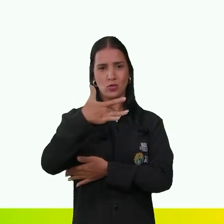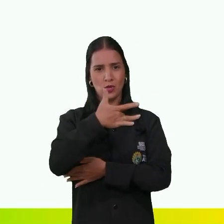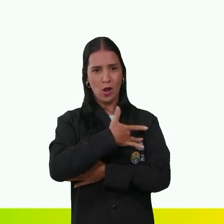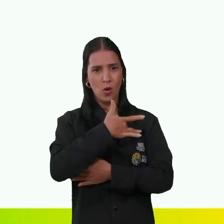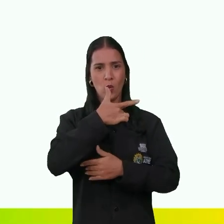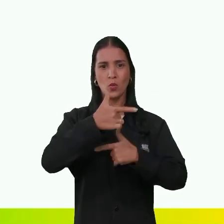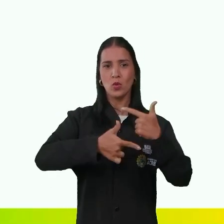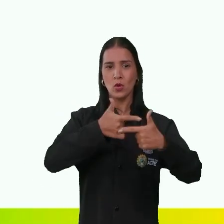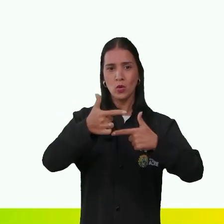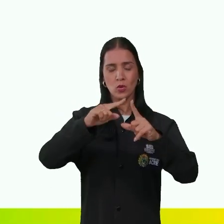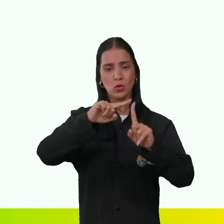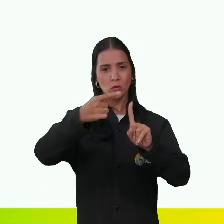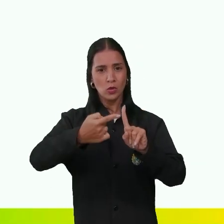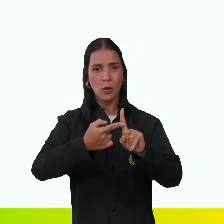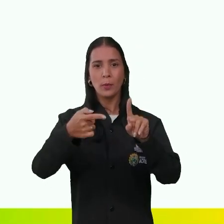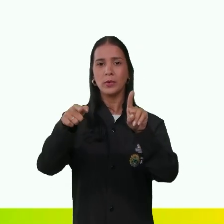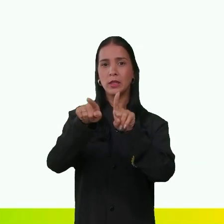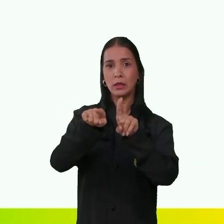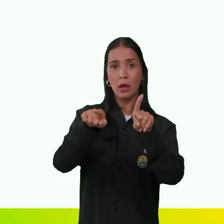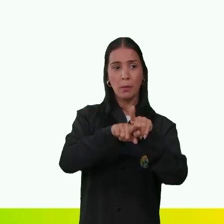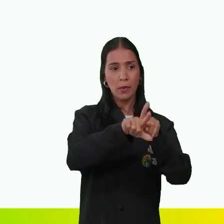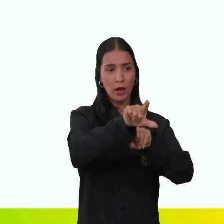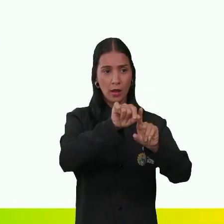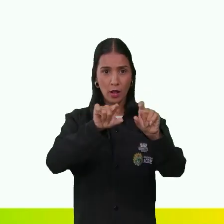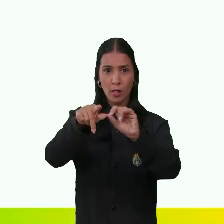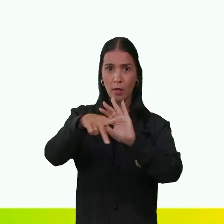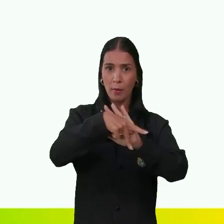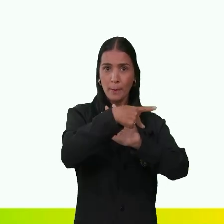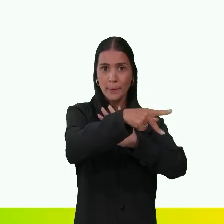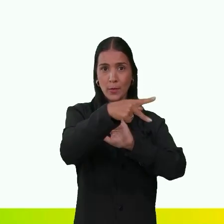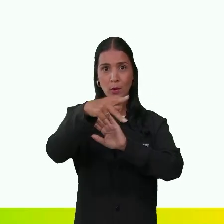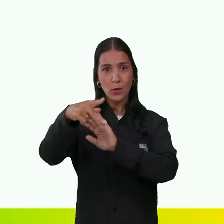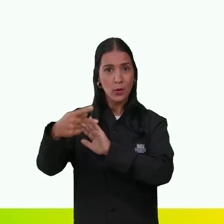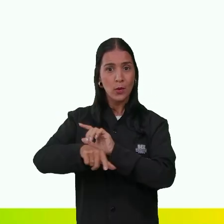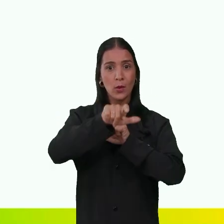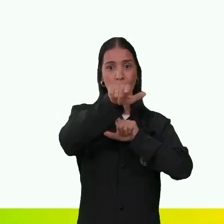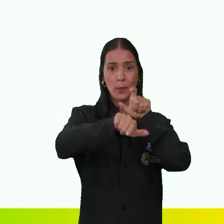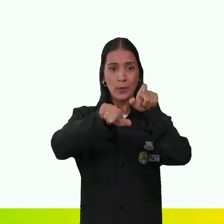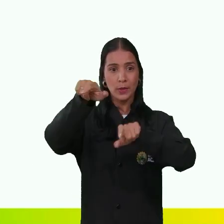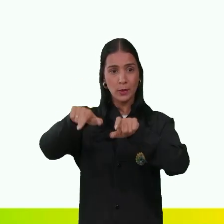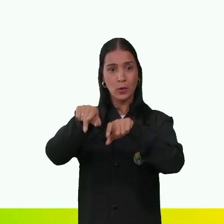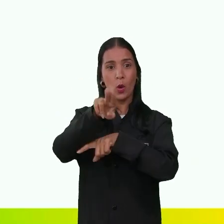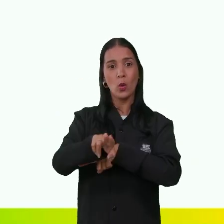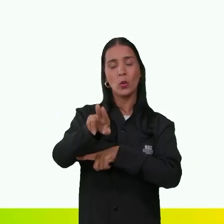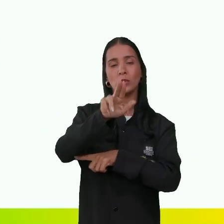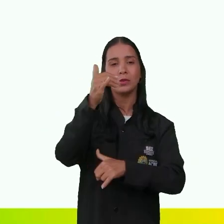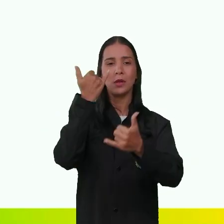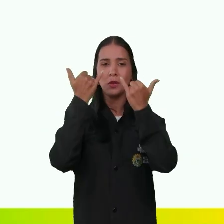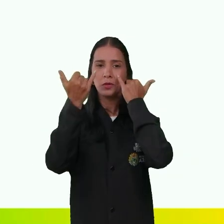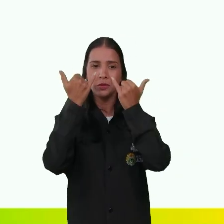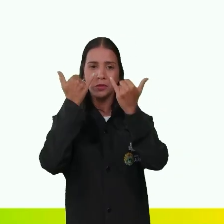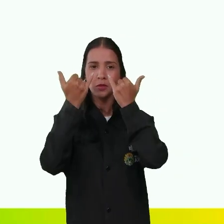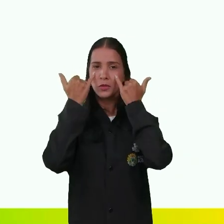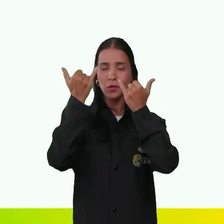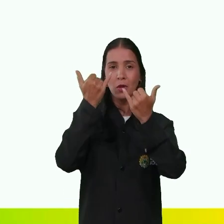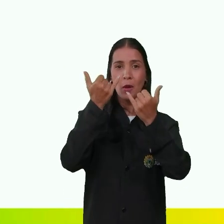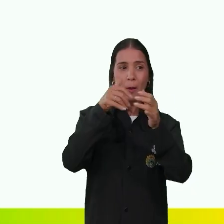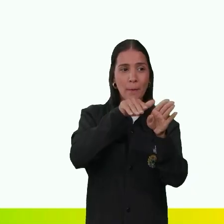a reprodução até as escolhas individuais, utilizando dados e informações para